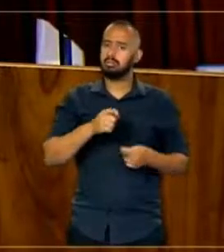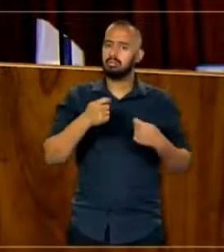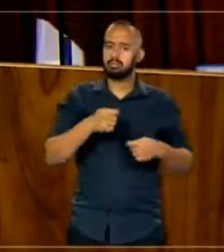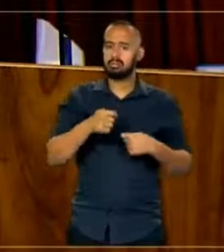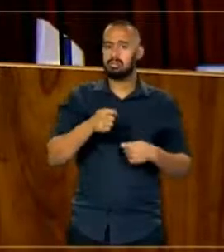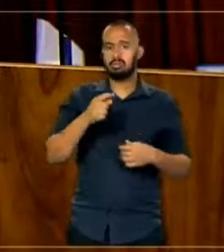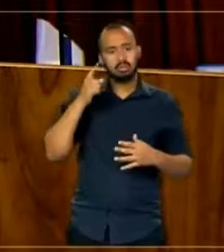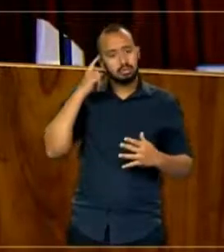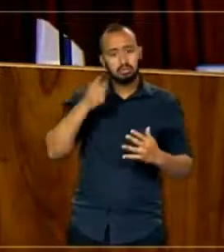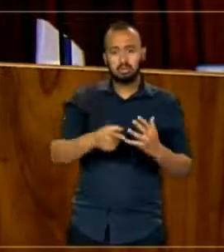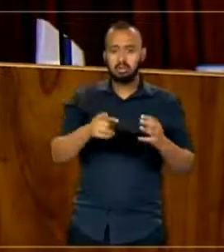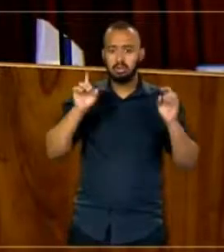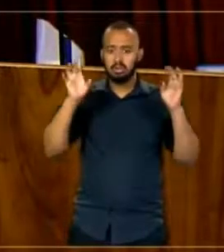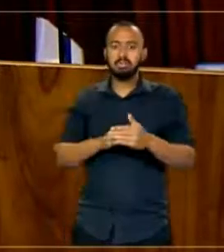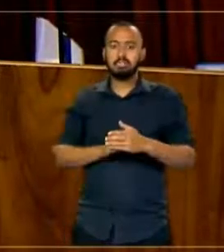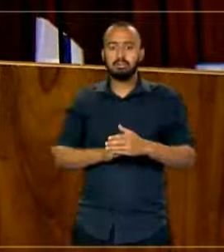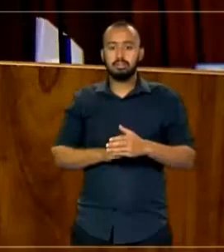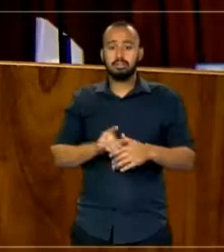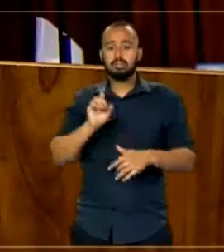medidas excepcionais.